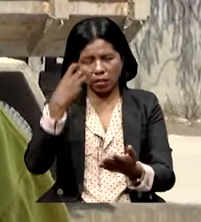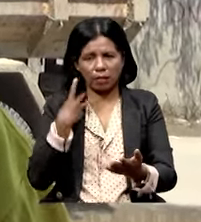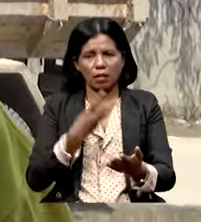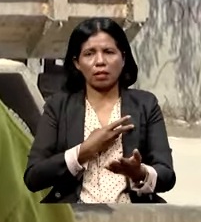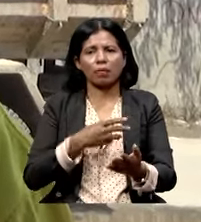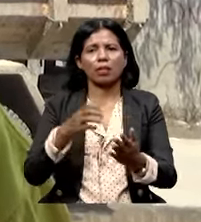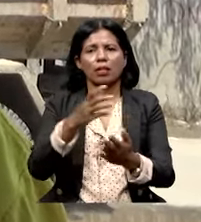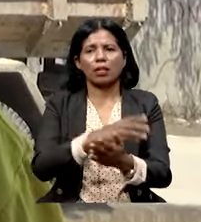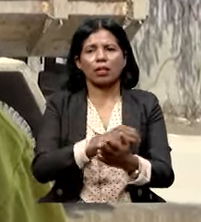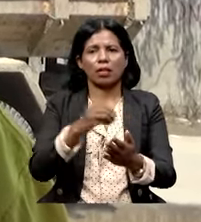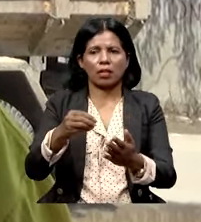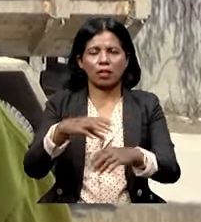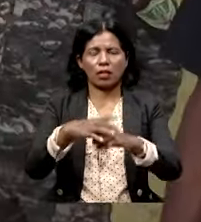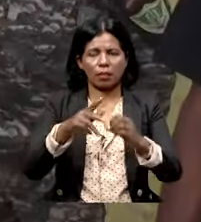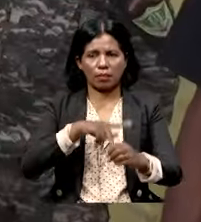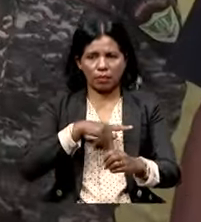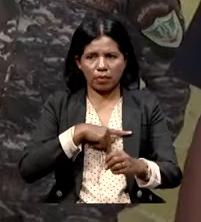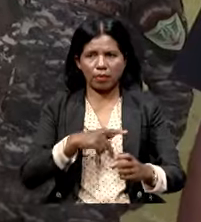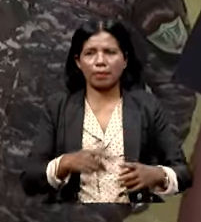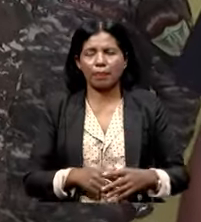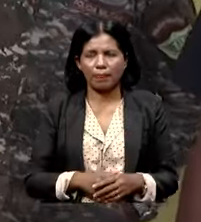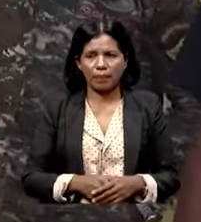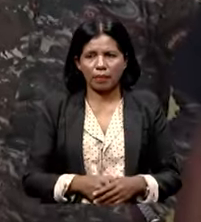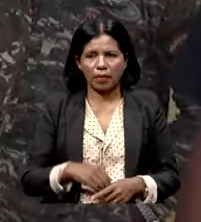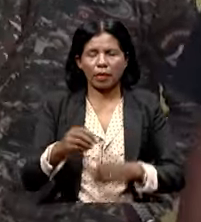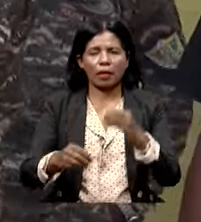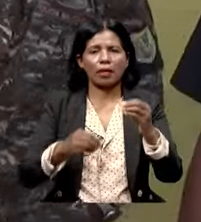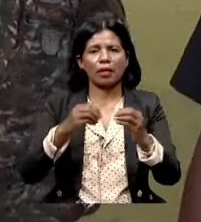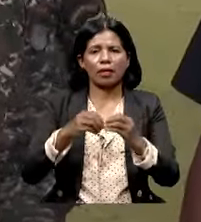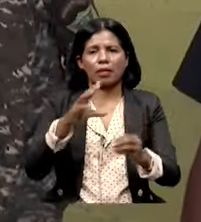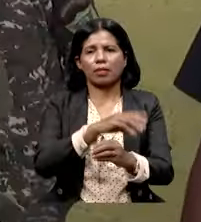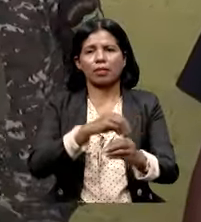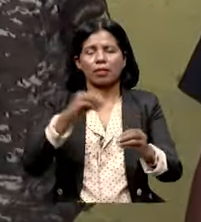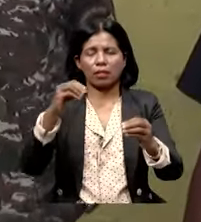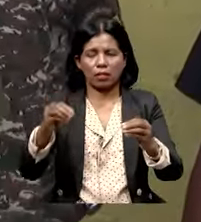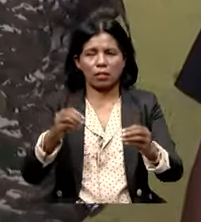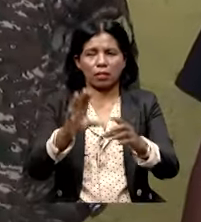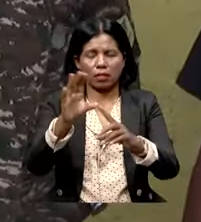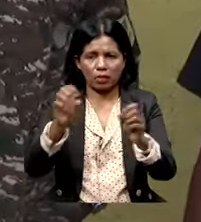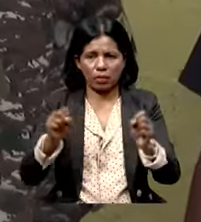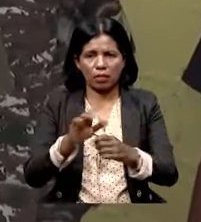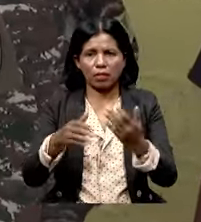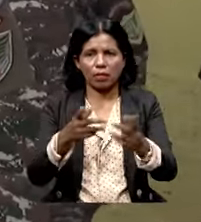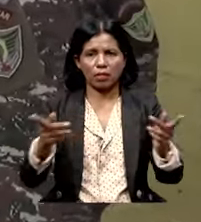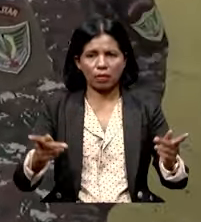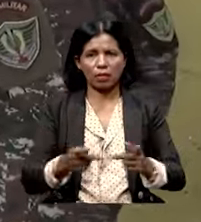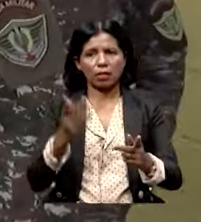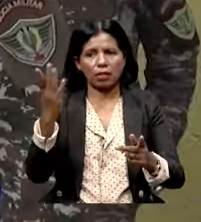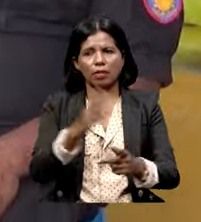rai staru, rai privado. Relaciona a regulamentação russa e comunidade afetada na autoridade local e a FATIN